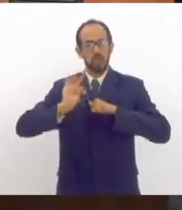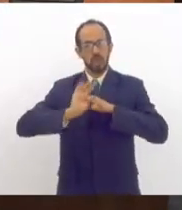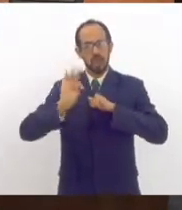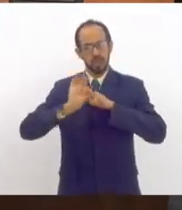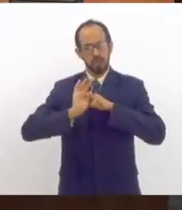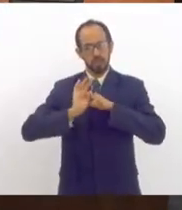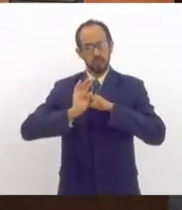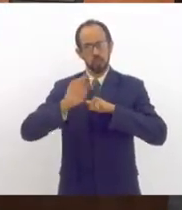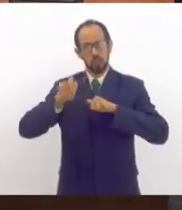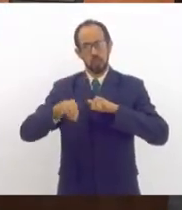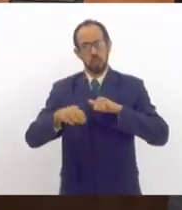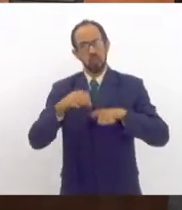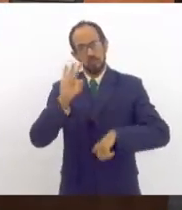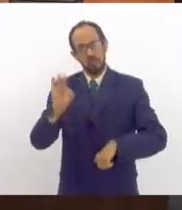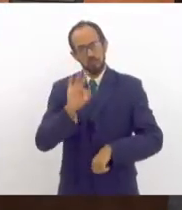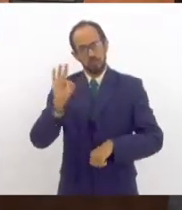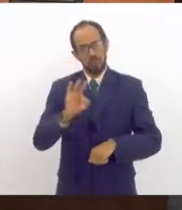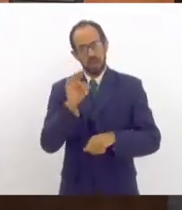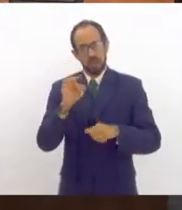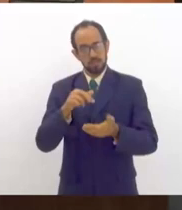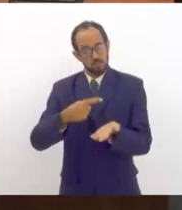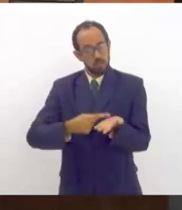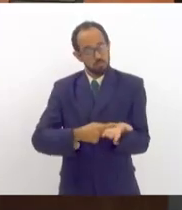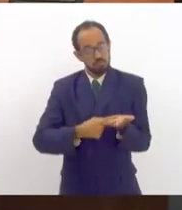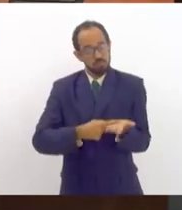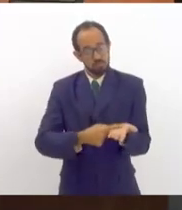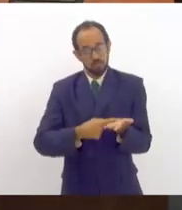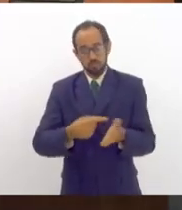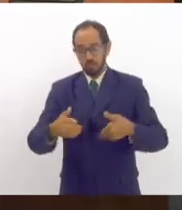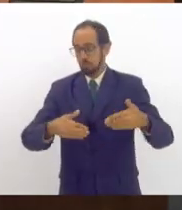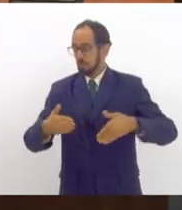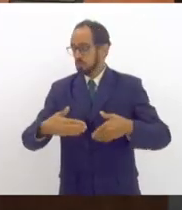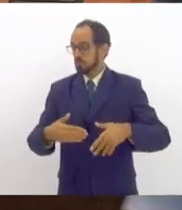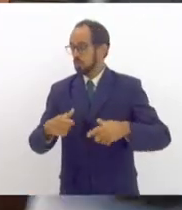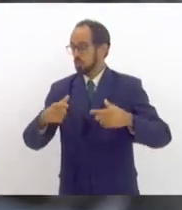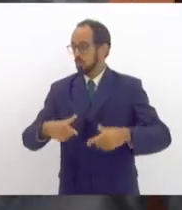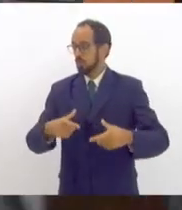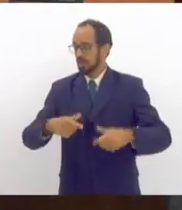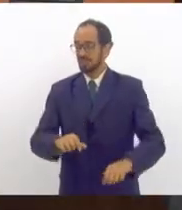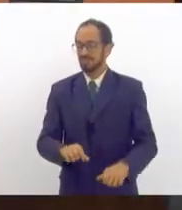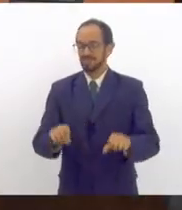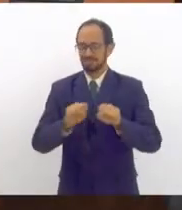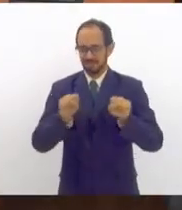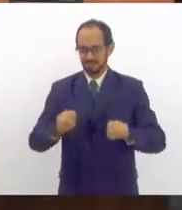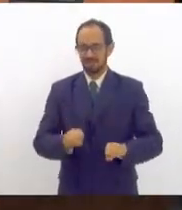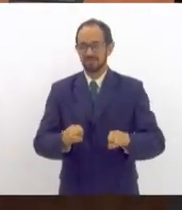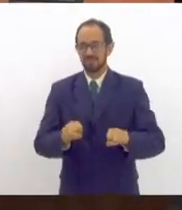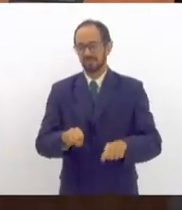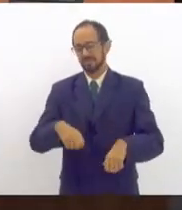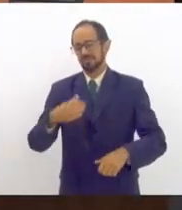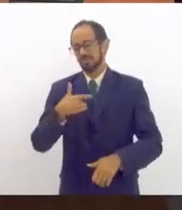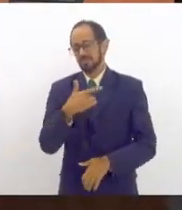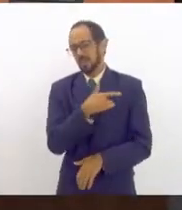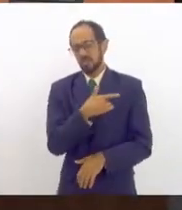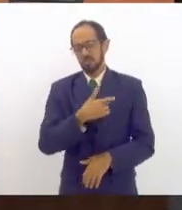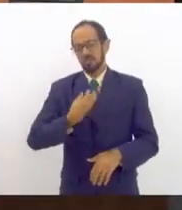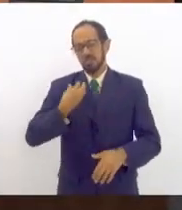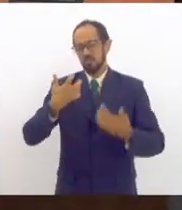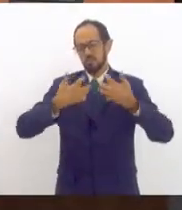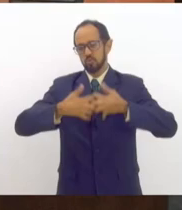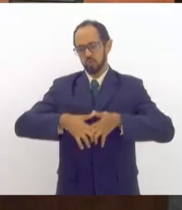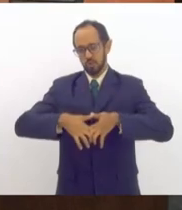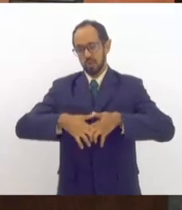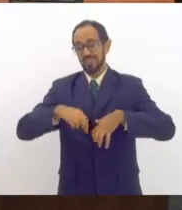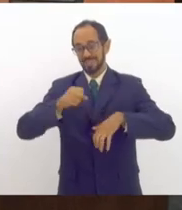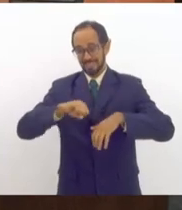curso superiores alinhados com arranjo produtivo local e ter um sistema de Saúde Público que funciona naquela localidade quando isso